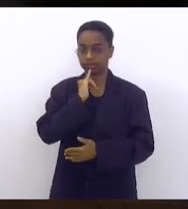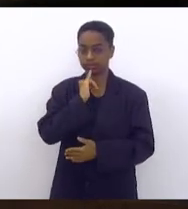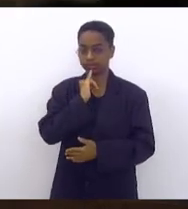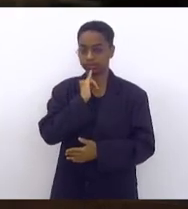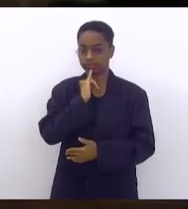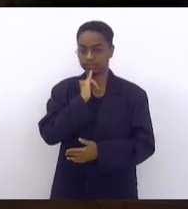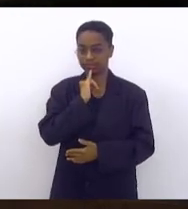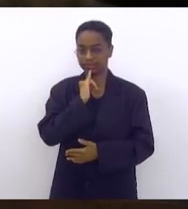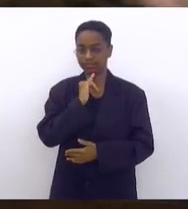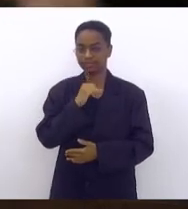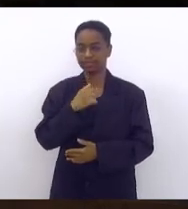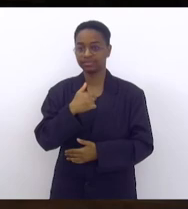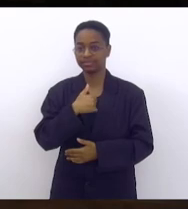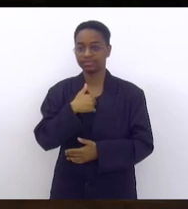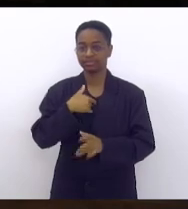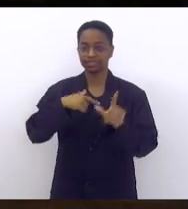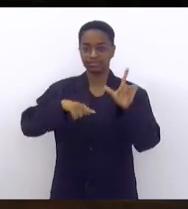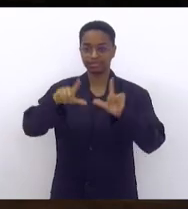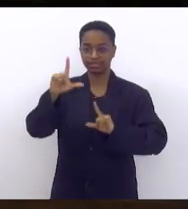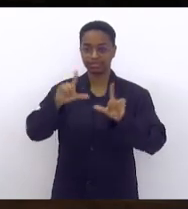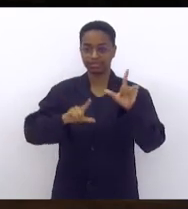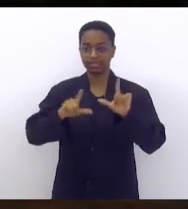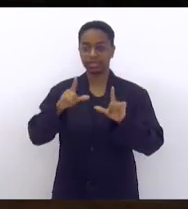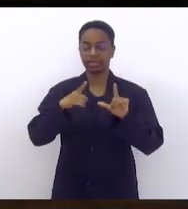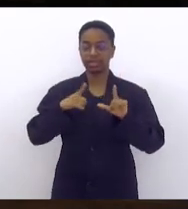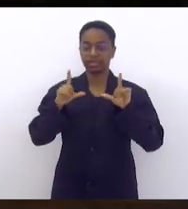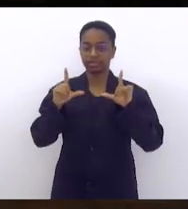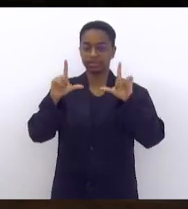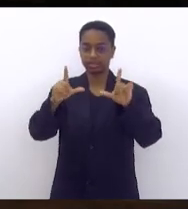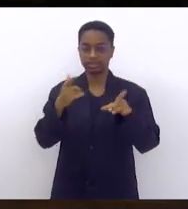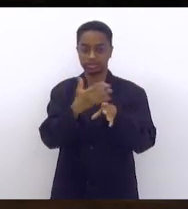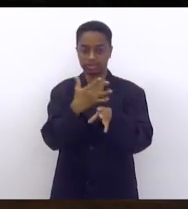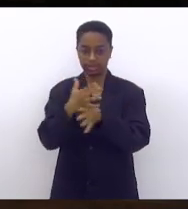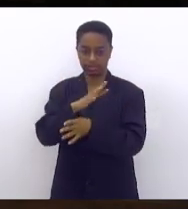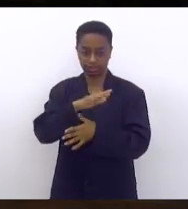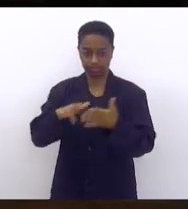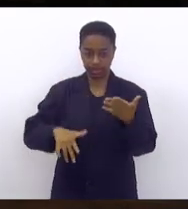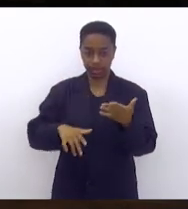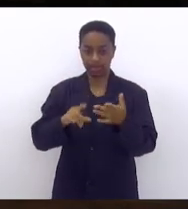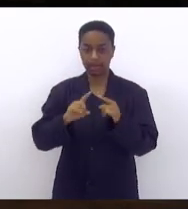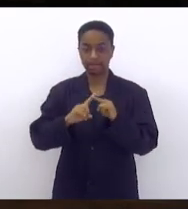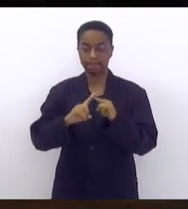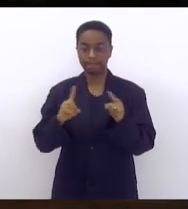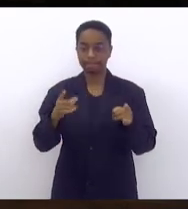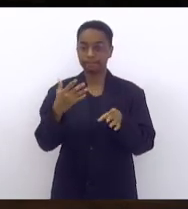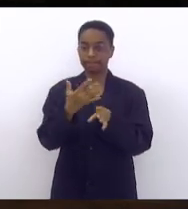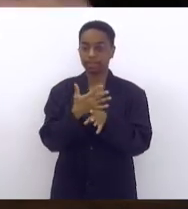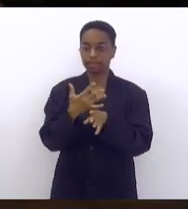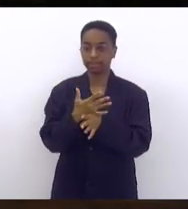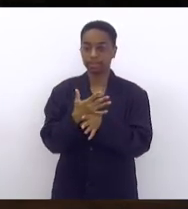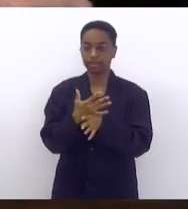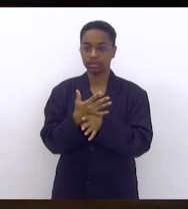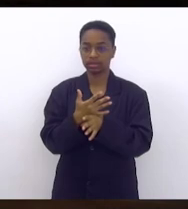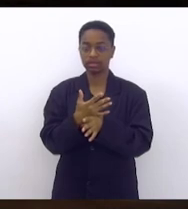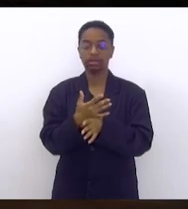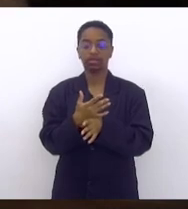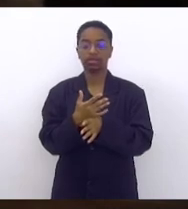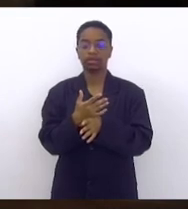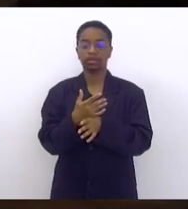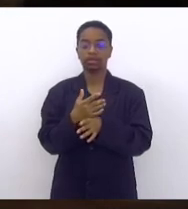uma supervisão, deputado, de forma adequada nas cidades. Né? E aí a cidade, uma com o PPI, a maioria não